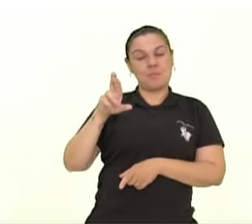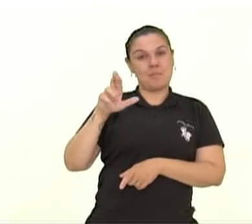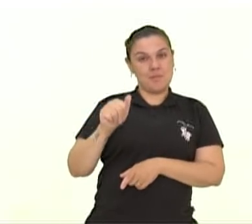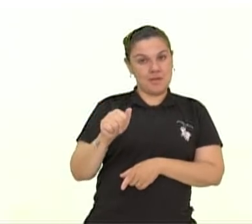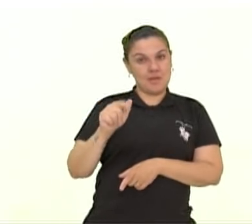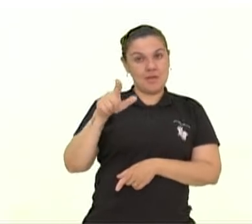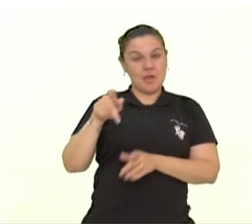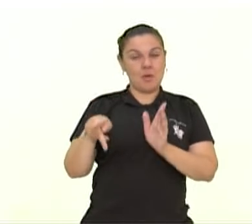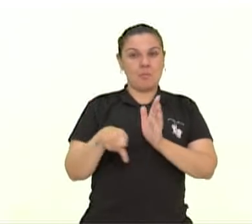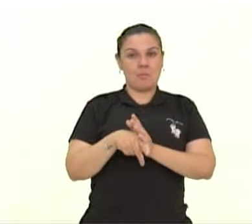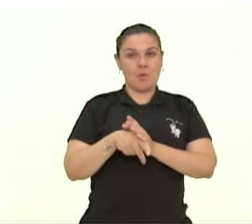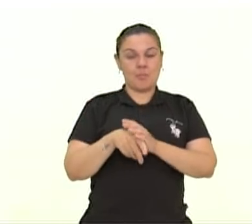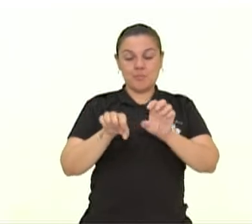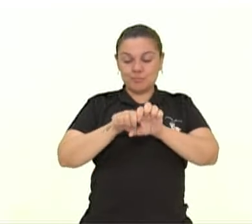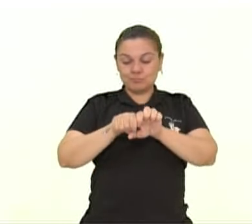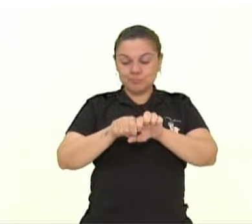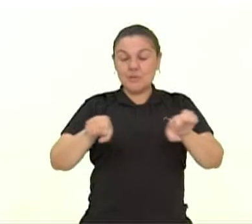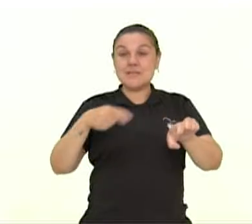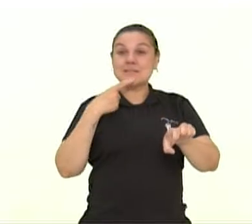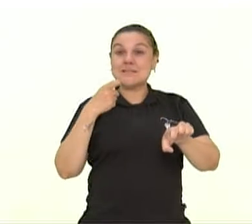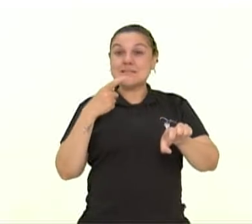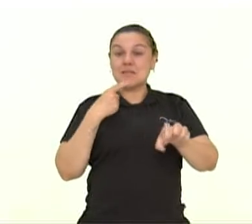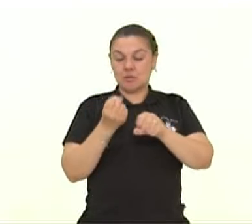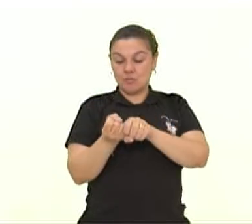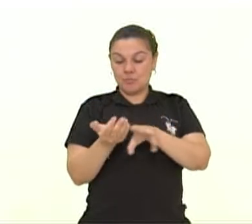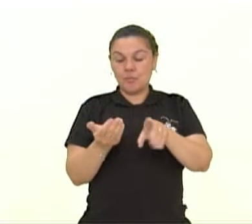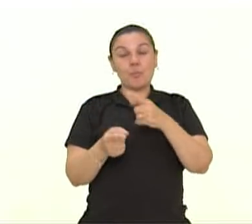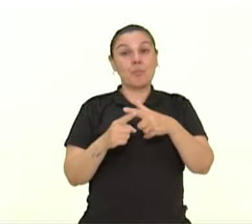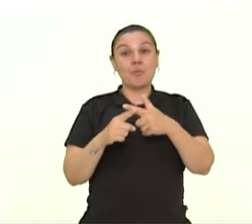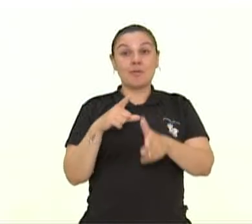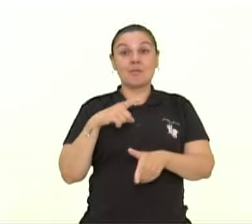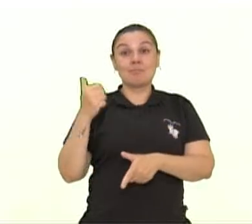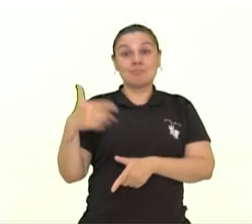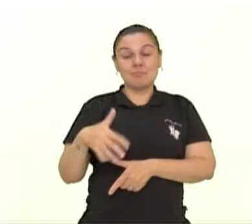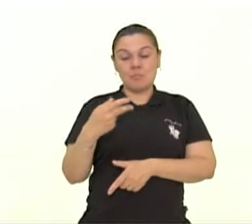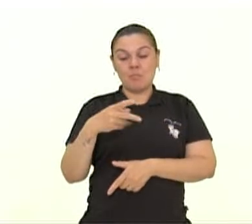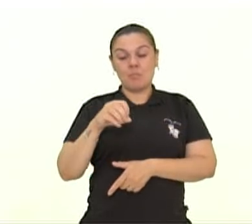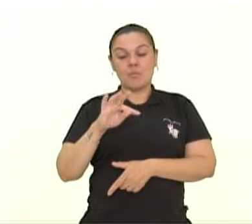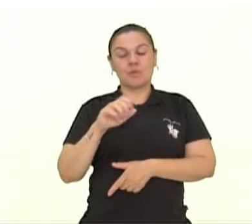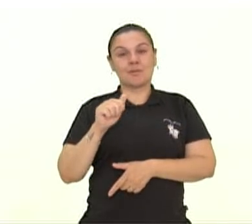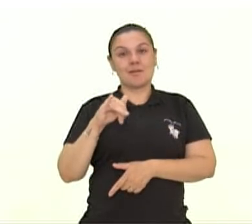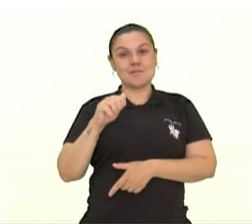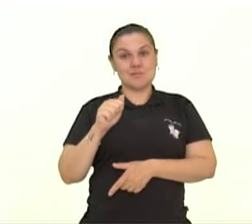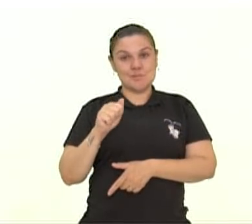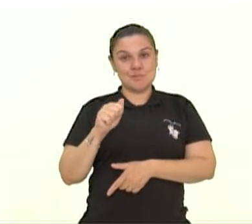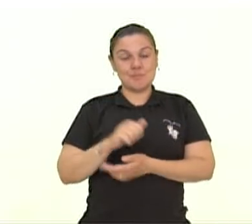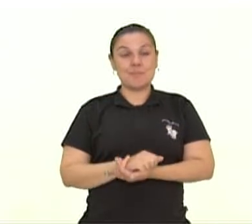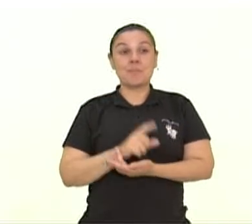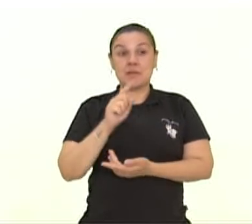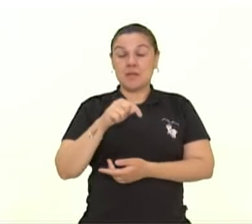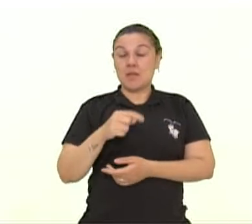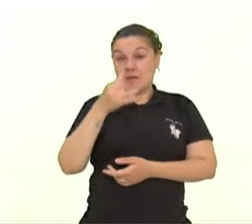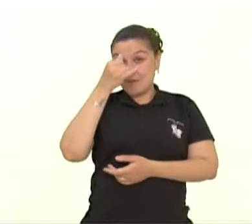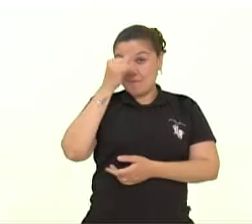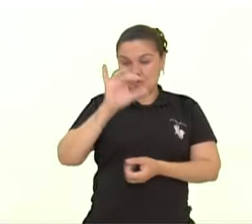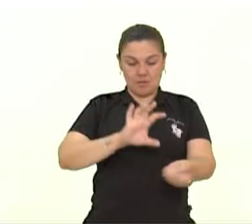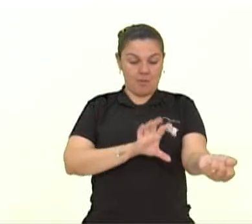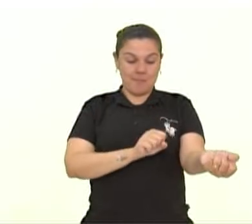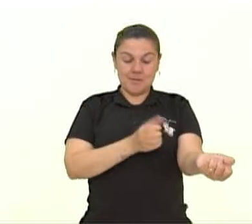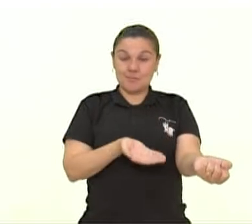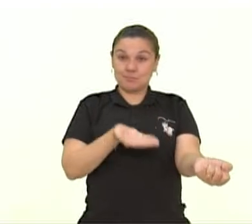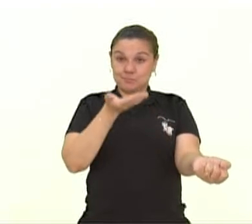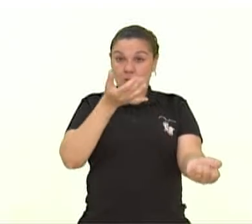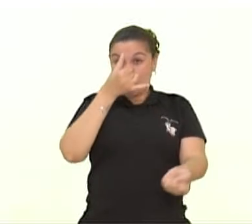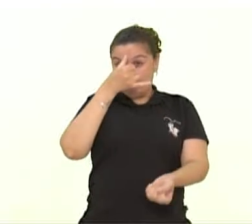propriedades vasodilatadoras, porque é rica em potássio, que ajuda a prevenir a pressão alta, evitando